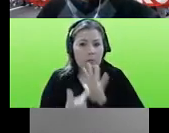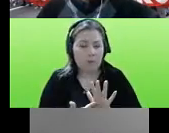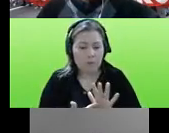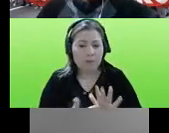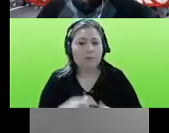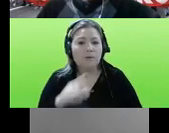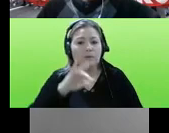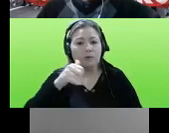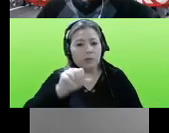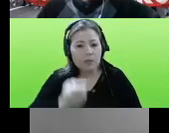James, depois que receber